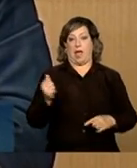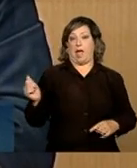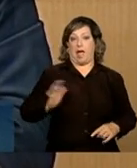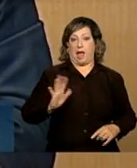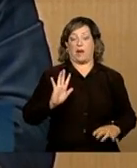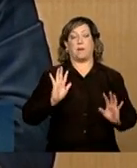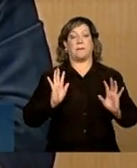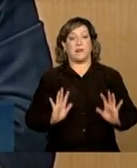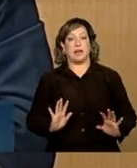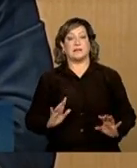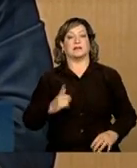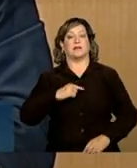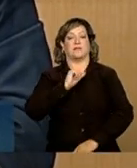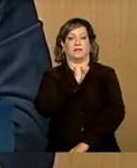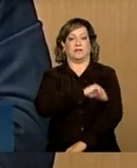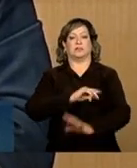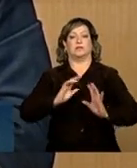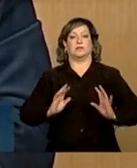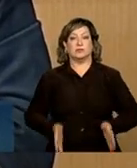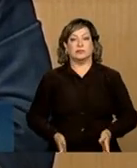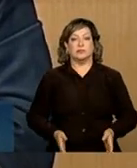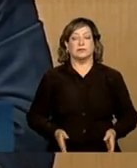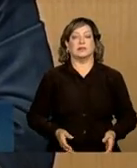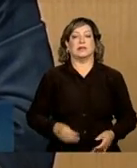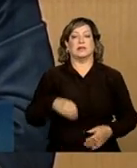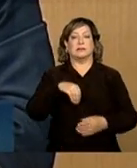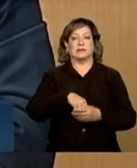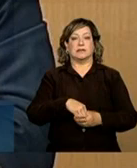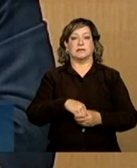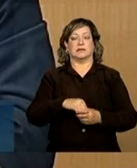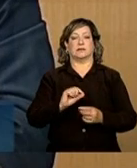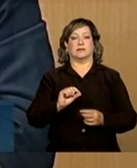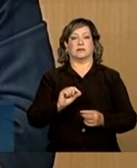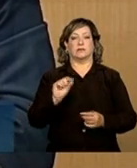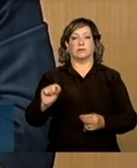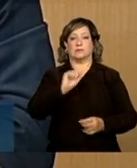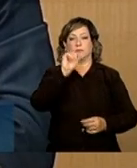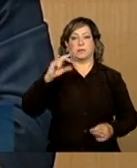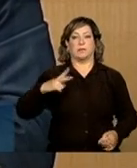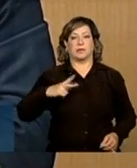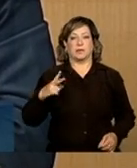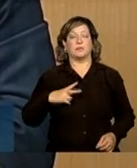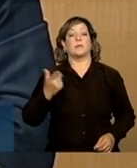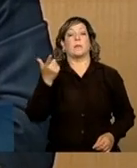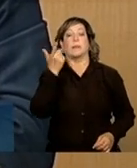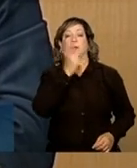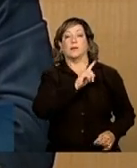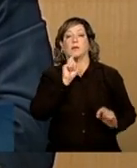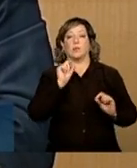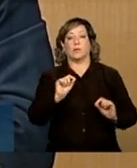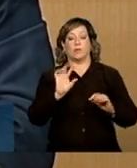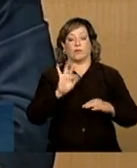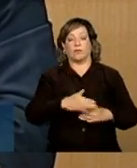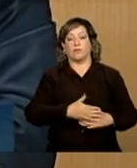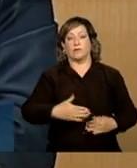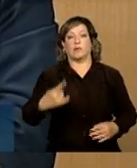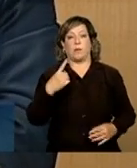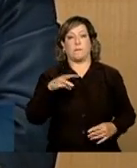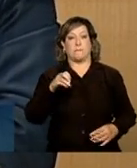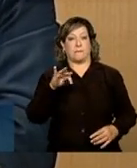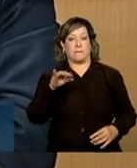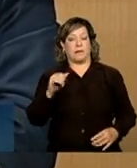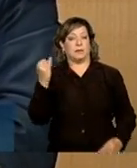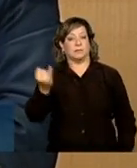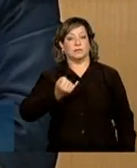que vacinaram eh em clínicas privadas conseguimos ao final uma meta que é importante